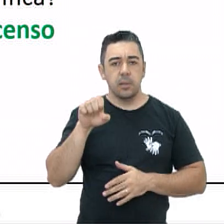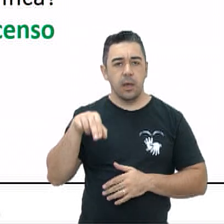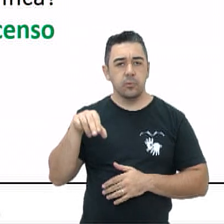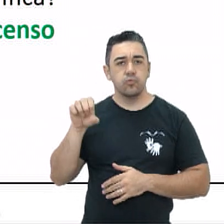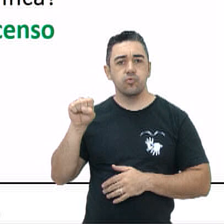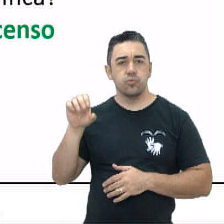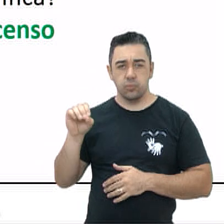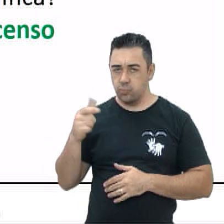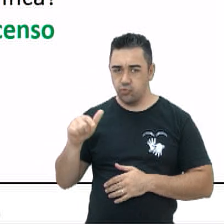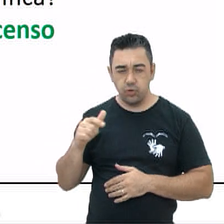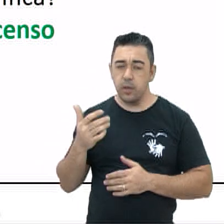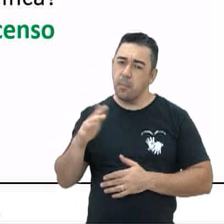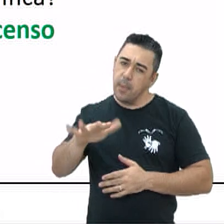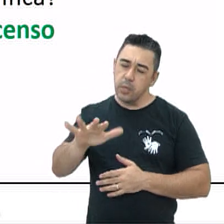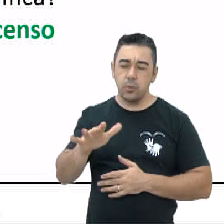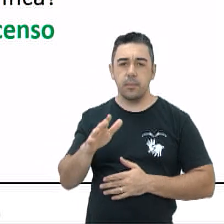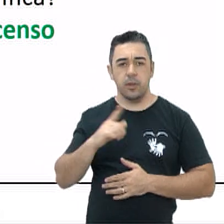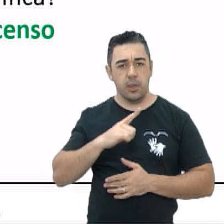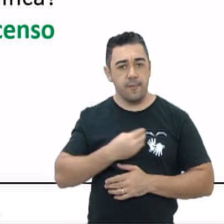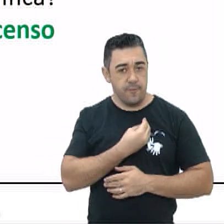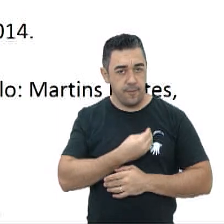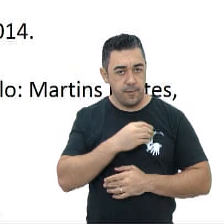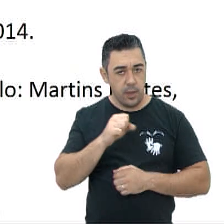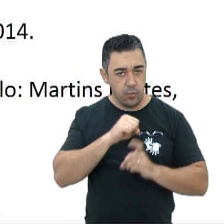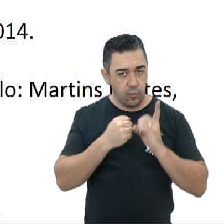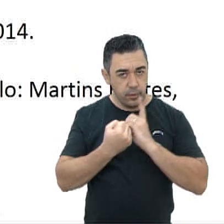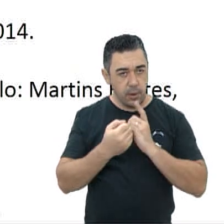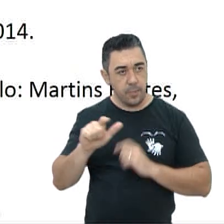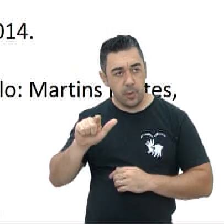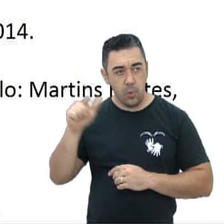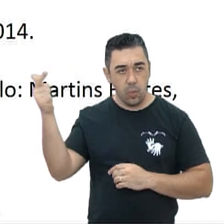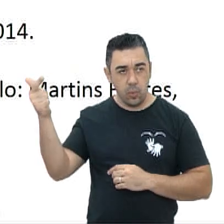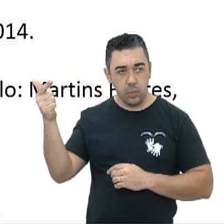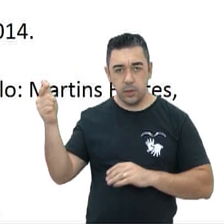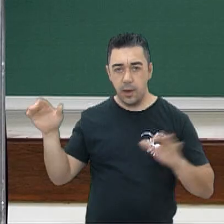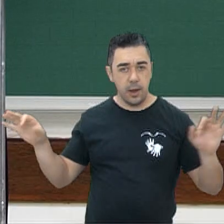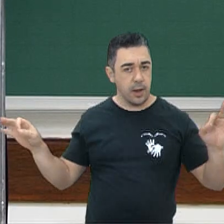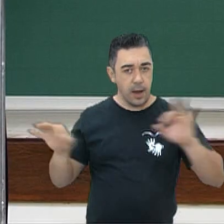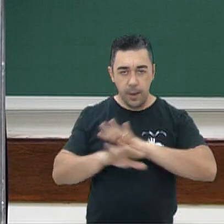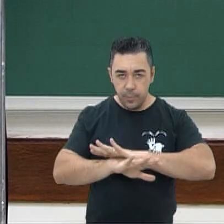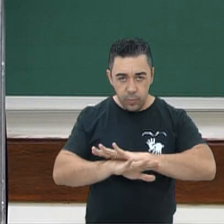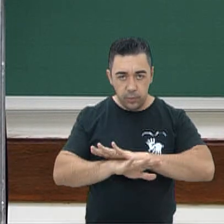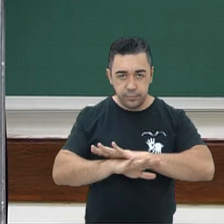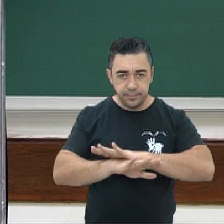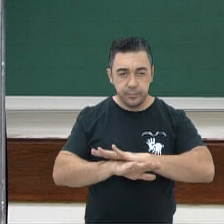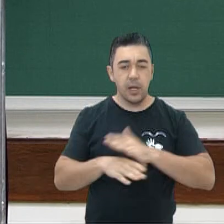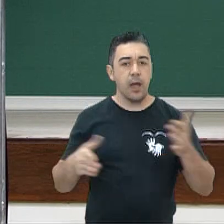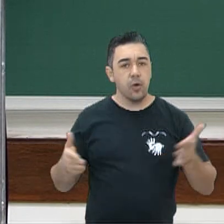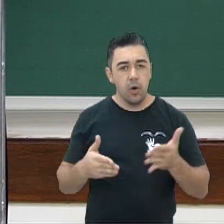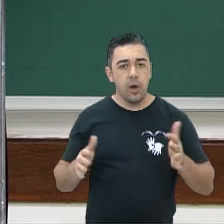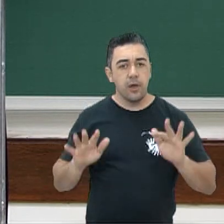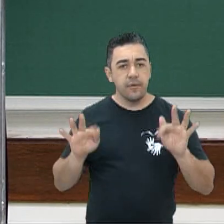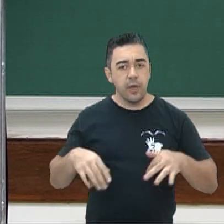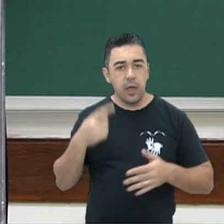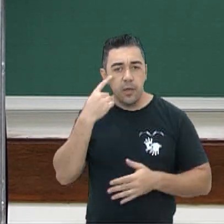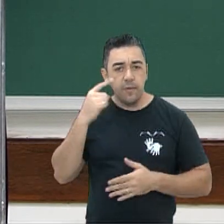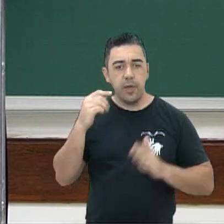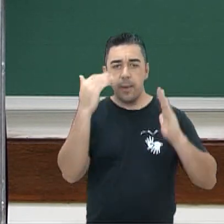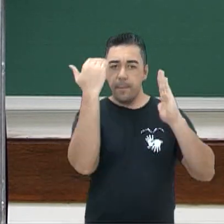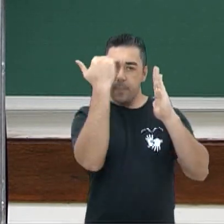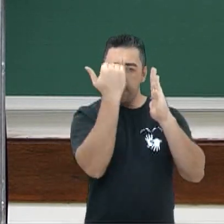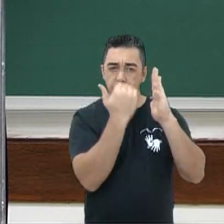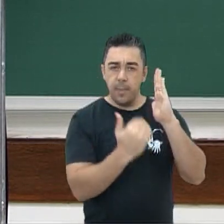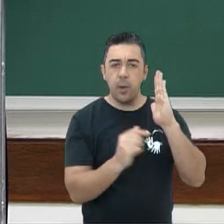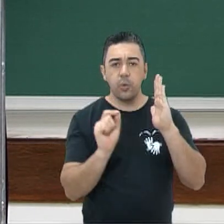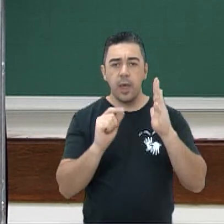que viviam dentro daquela sociedade. Tá? Então vamos para a próxima, não tem próxima. Então vamos aqui para a bibliografia para encerrar